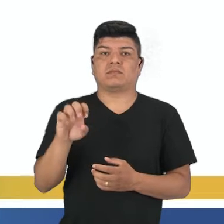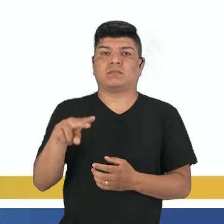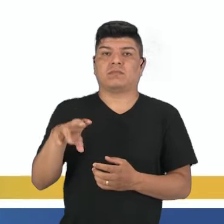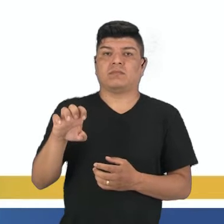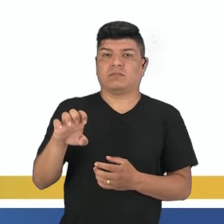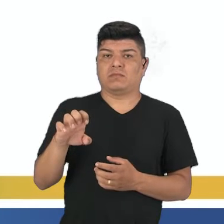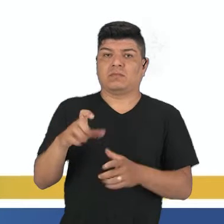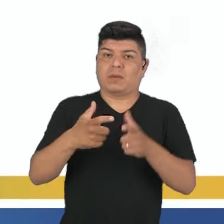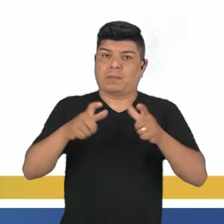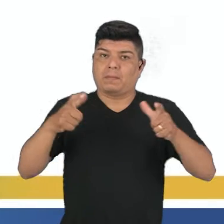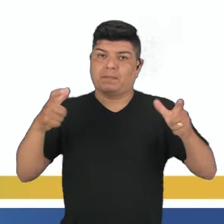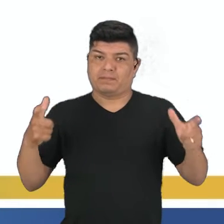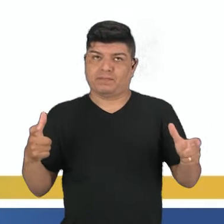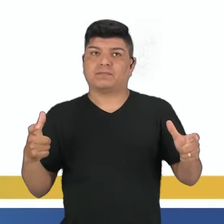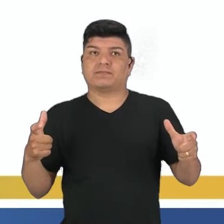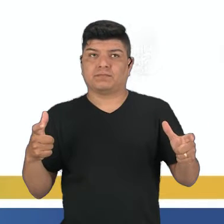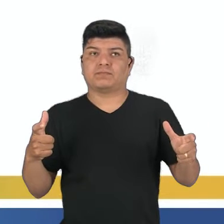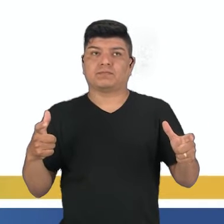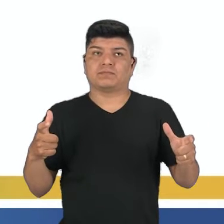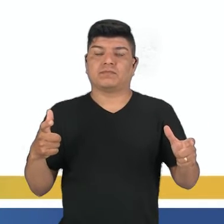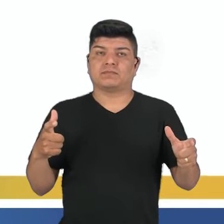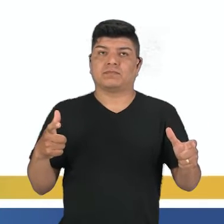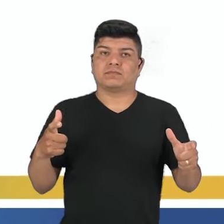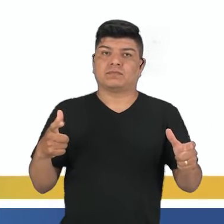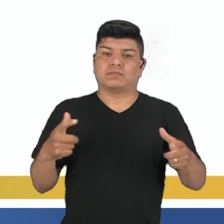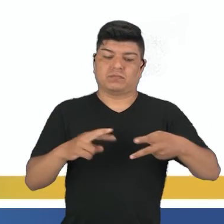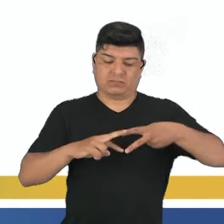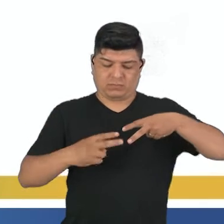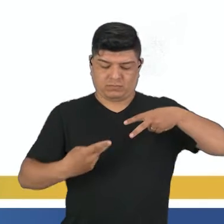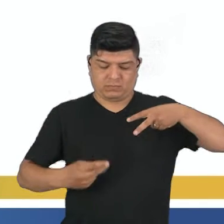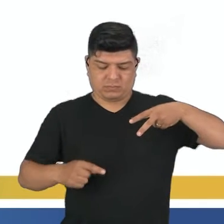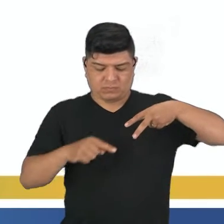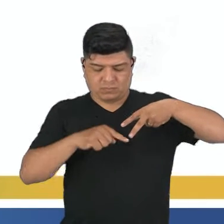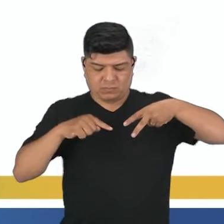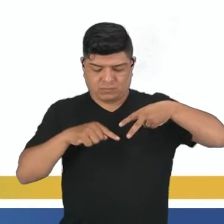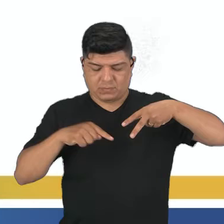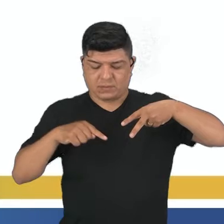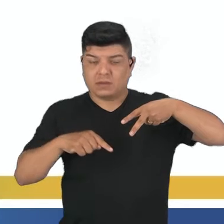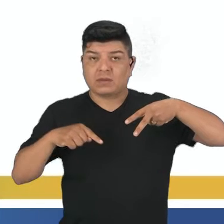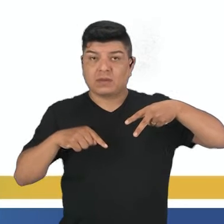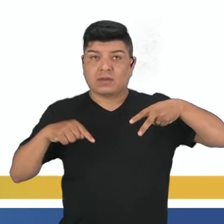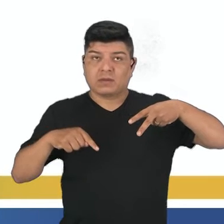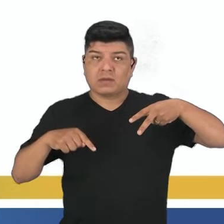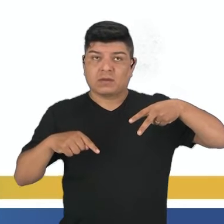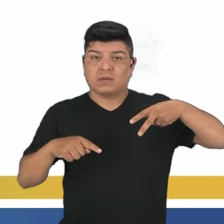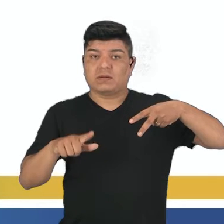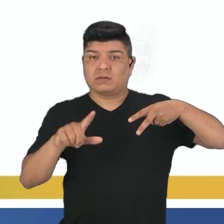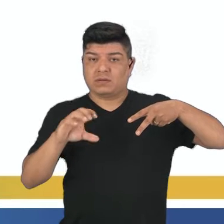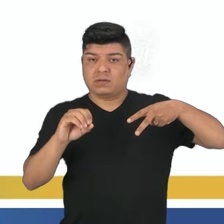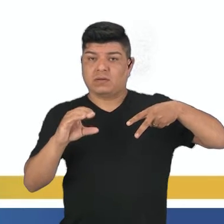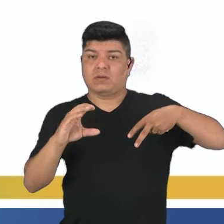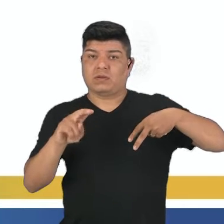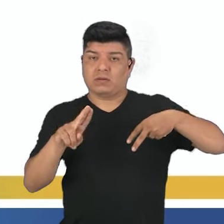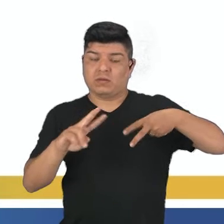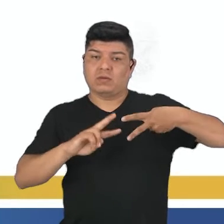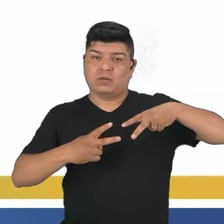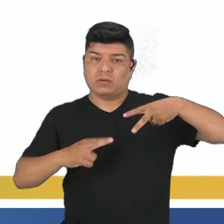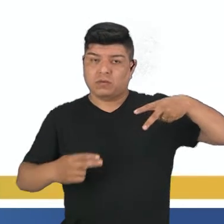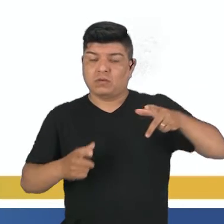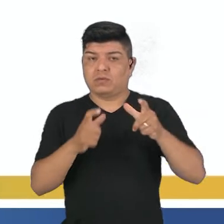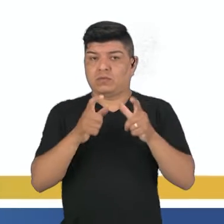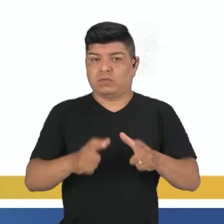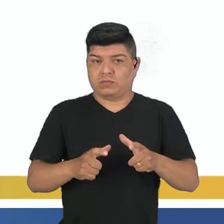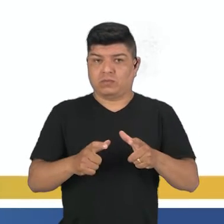é a parte maior, que são os fragmentos de DNA. Nós temos os locos genéticos, que é o local